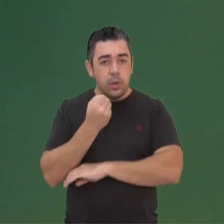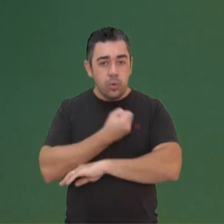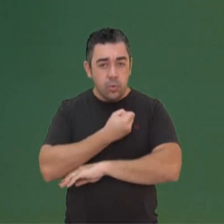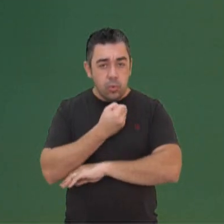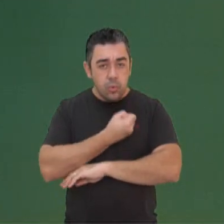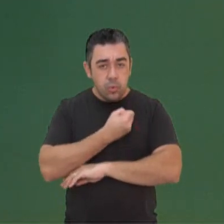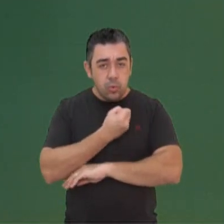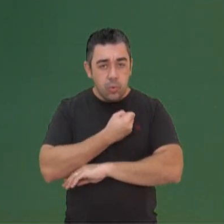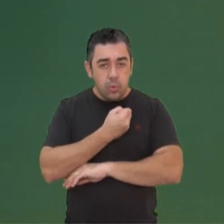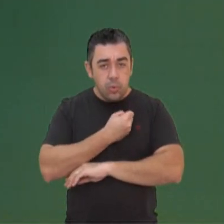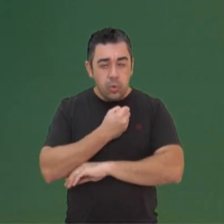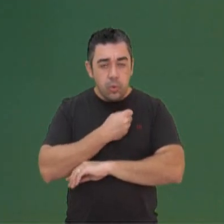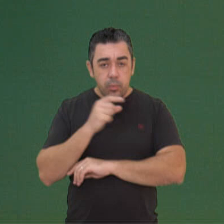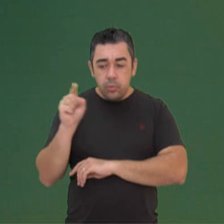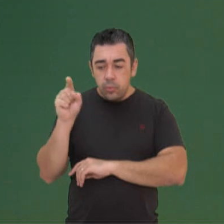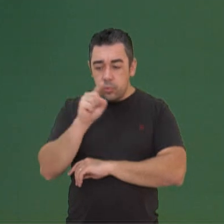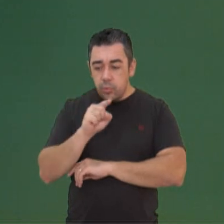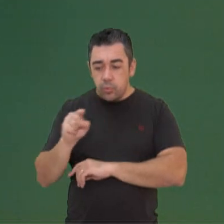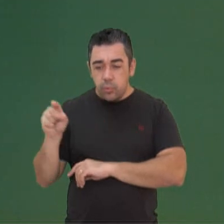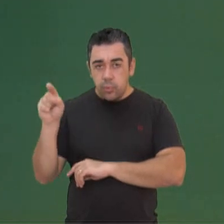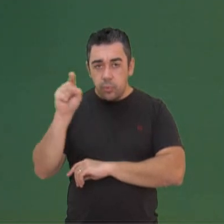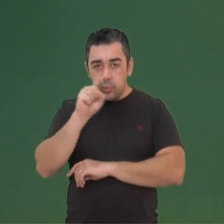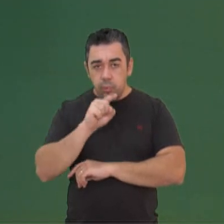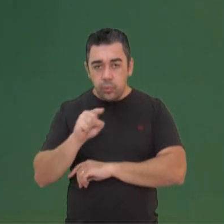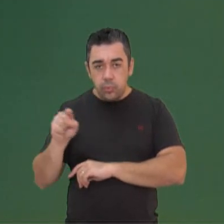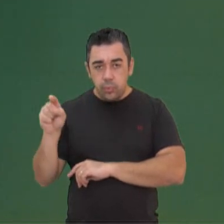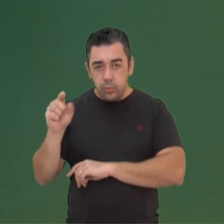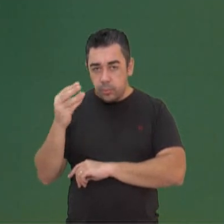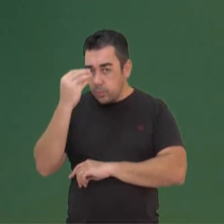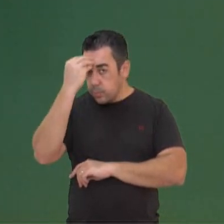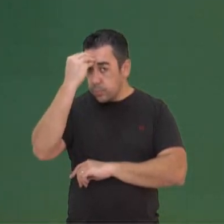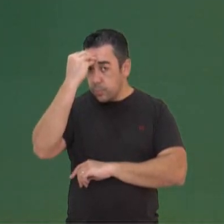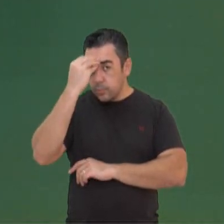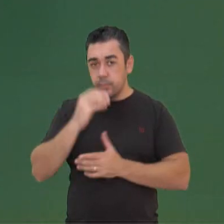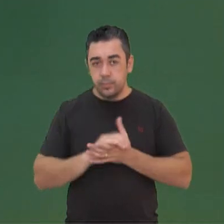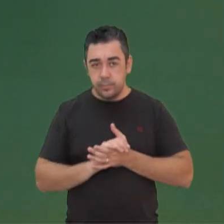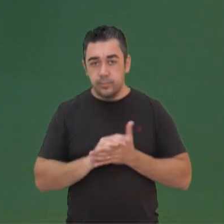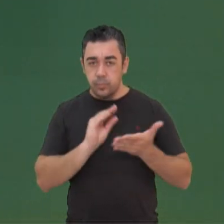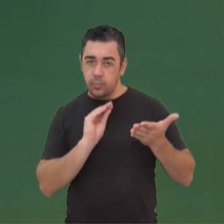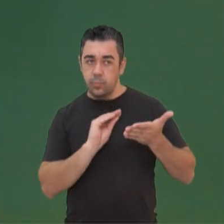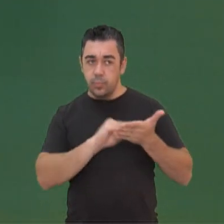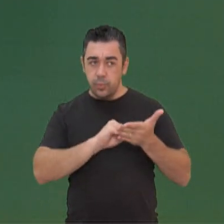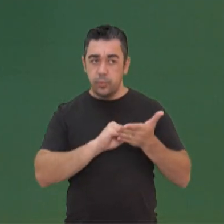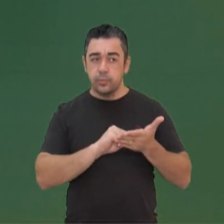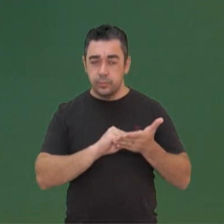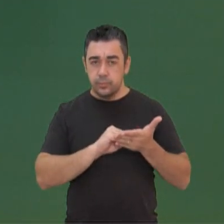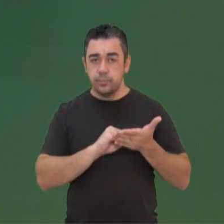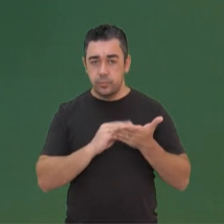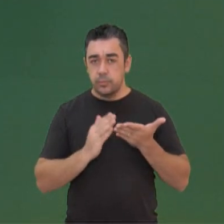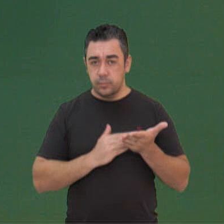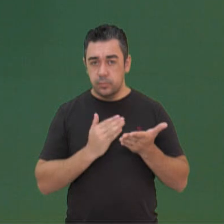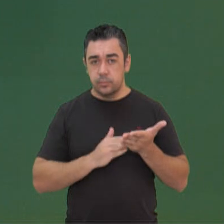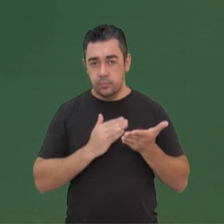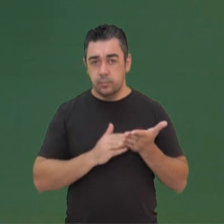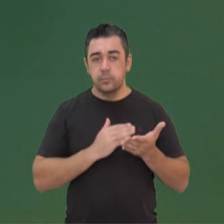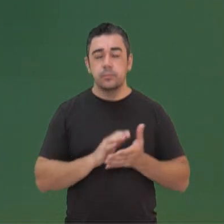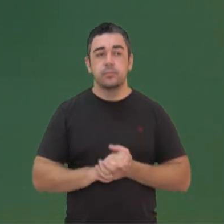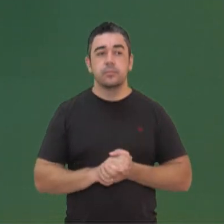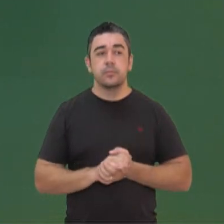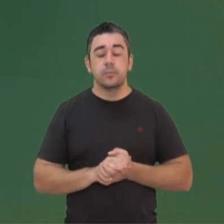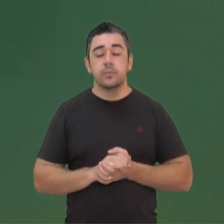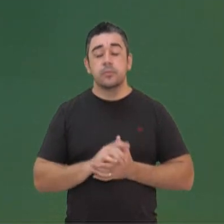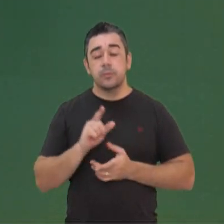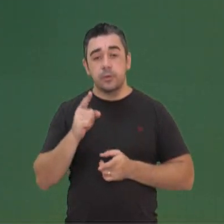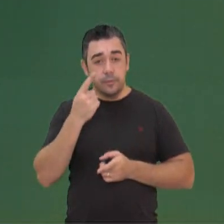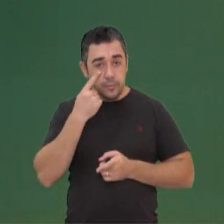sempre, aparecer um valorzinho, você dá uma sublinhada ali no valor, anota ele ali no teu caderninho, tá? E